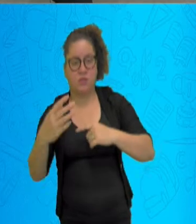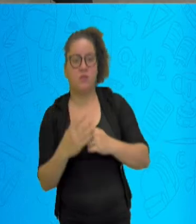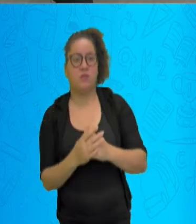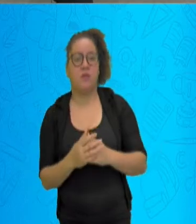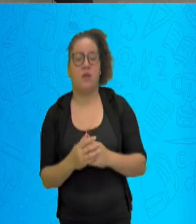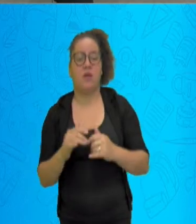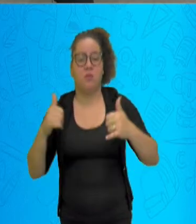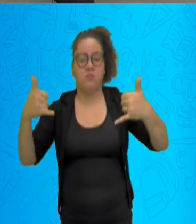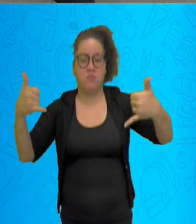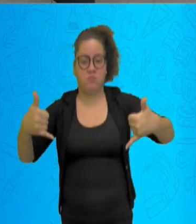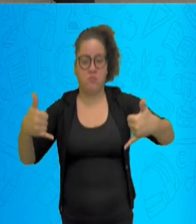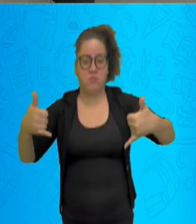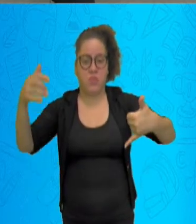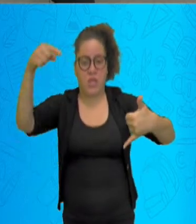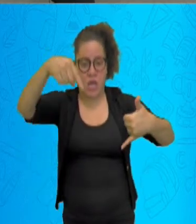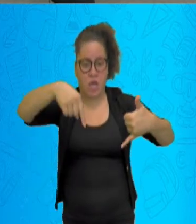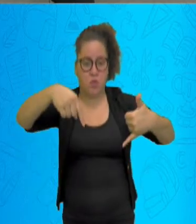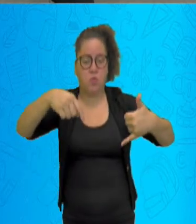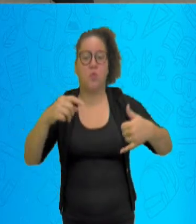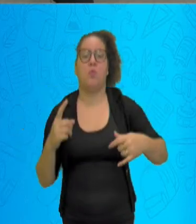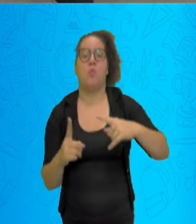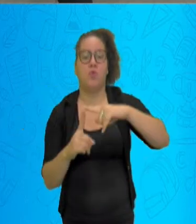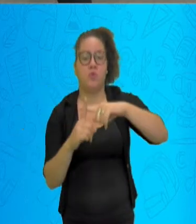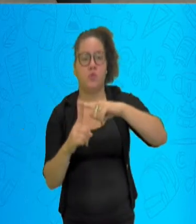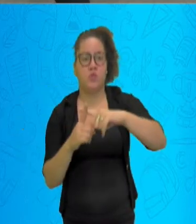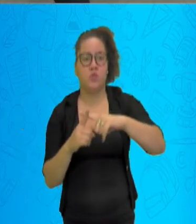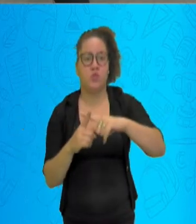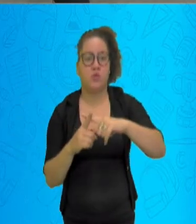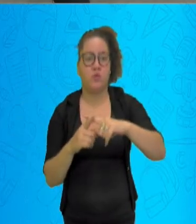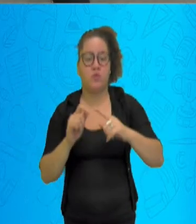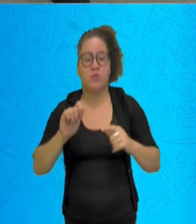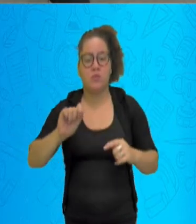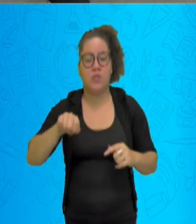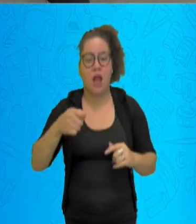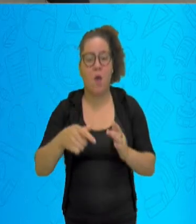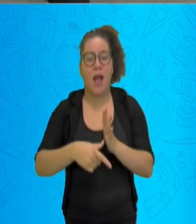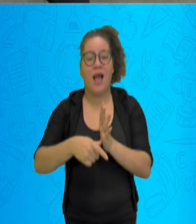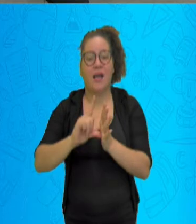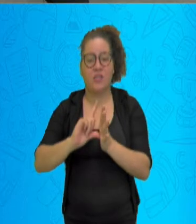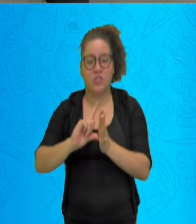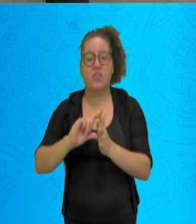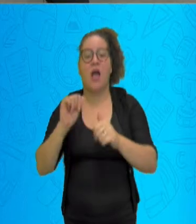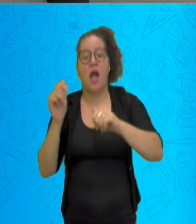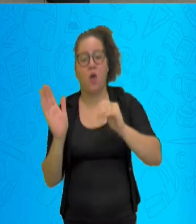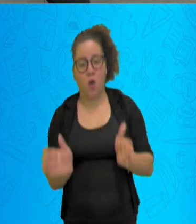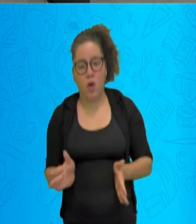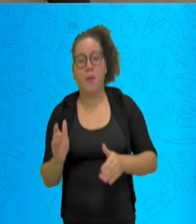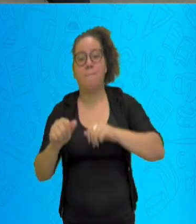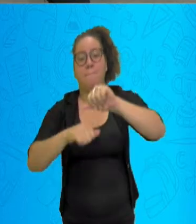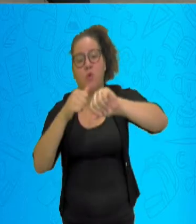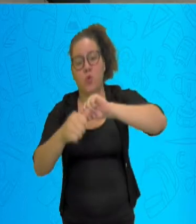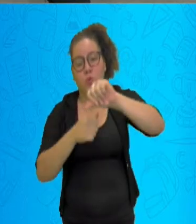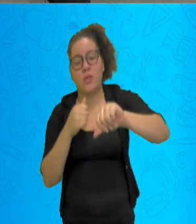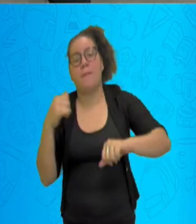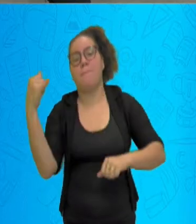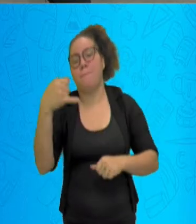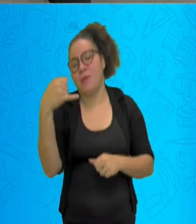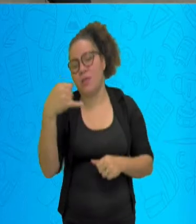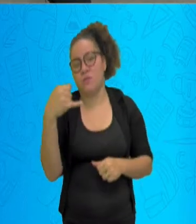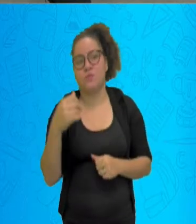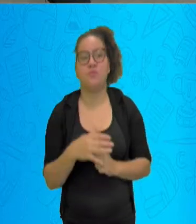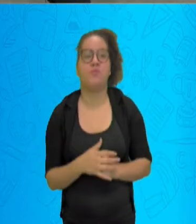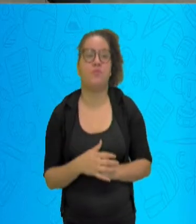dentro está positivo, não tem um sinal antes negativo, então eu vou mudar esse sinal aqui para